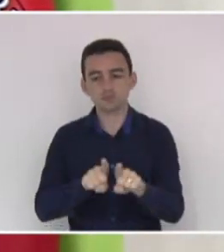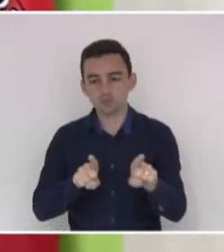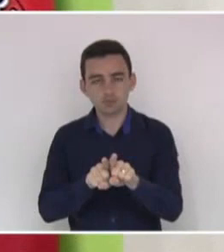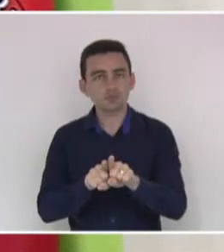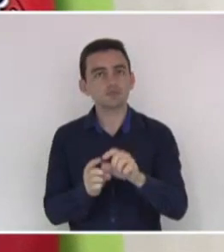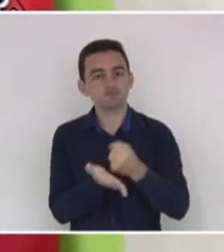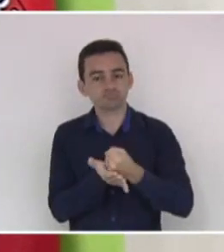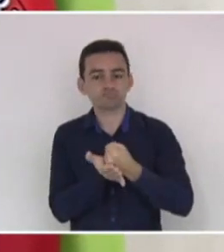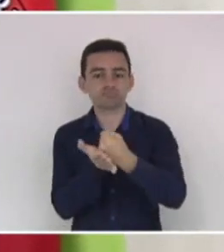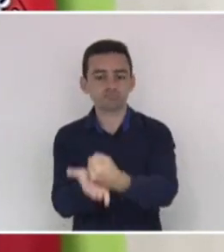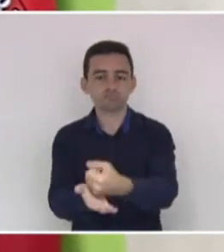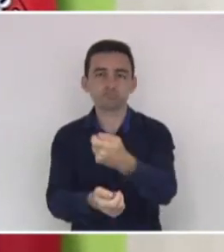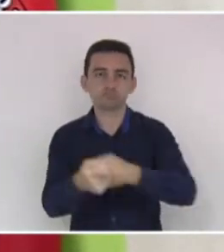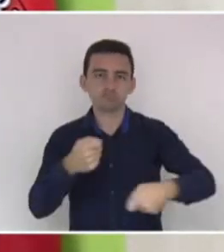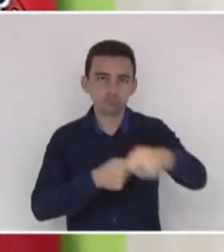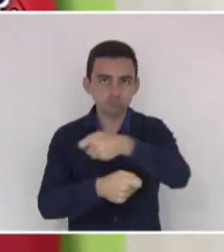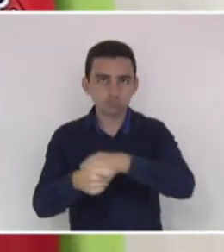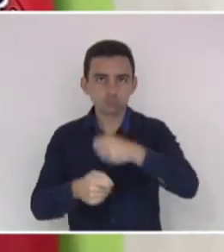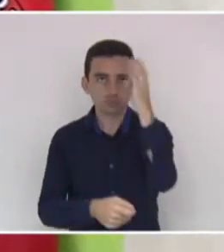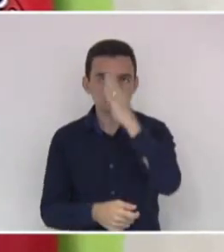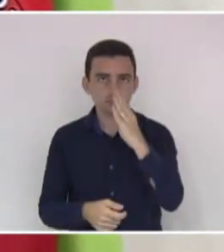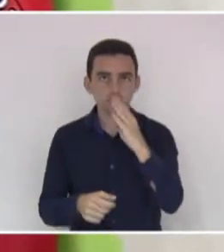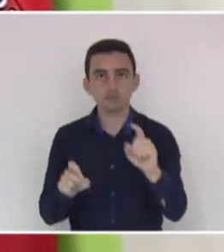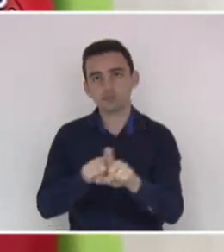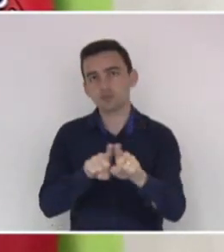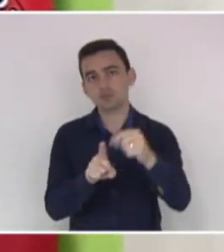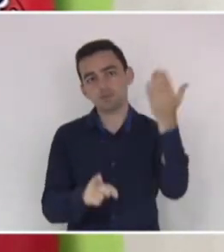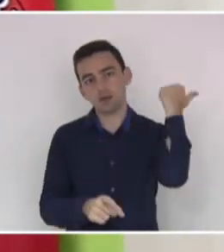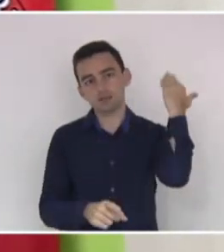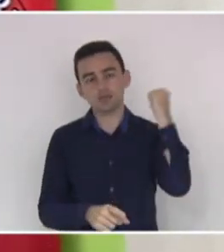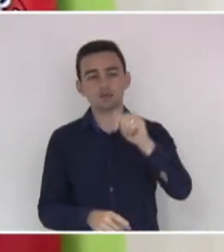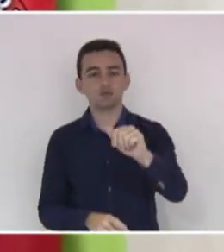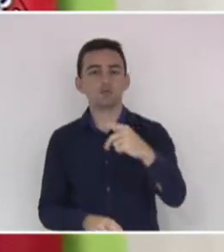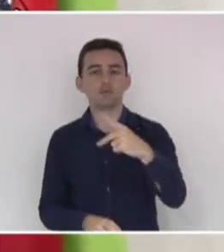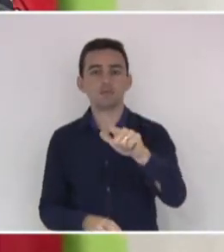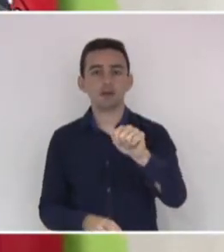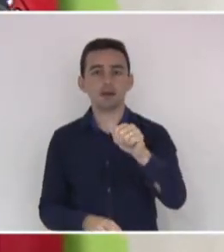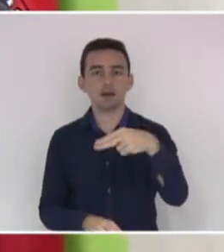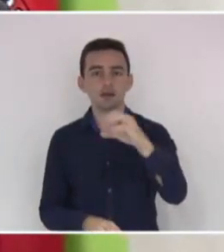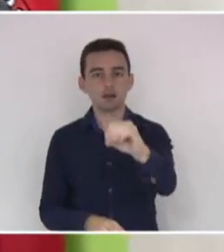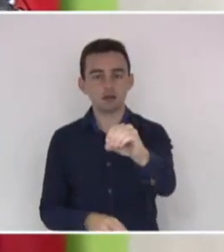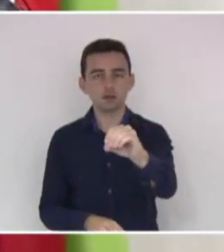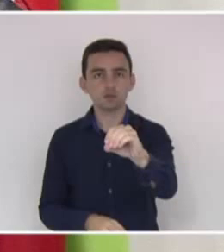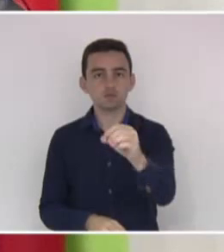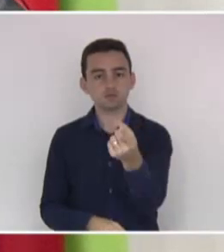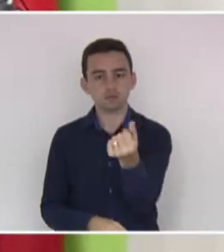brasileira. O Plano Real, quando foi criado, foi